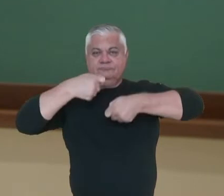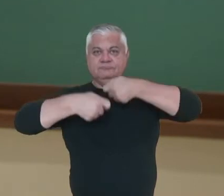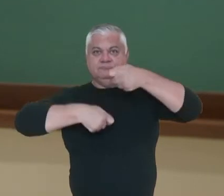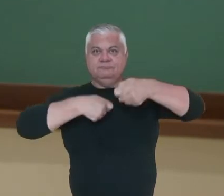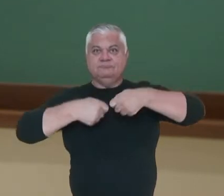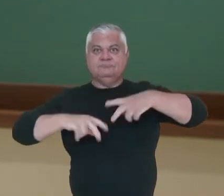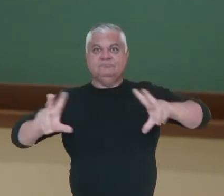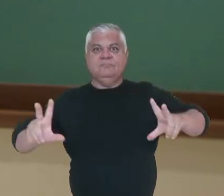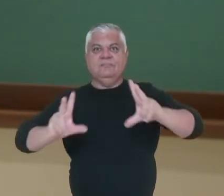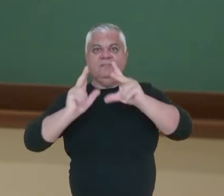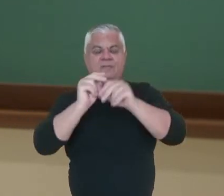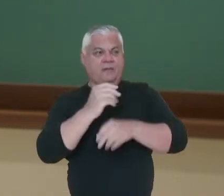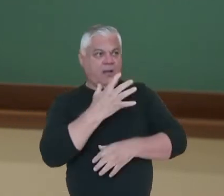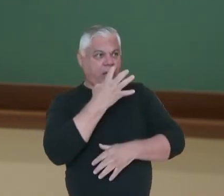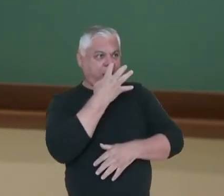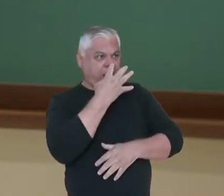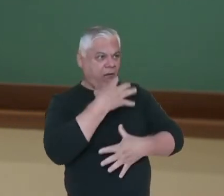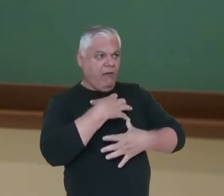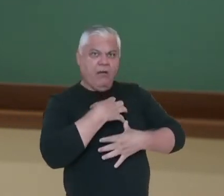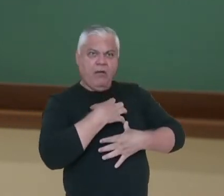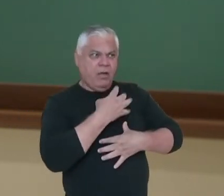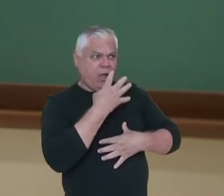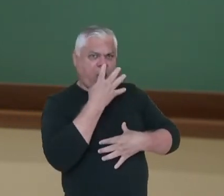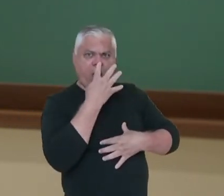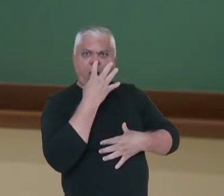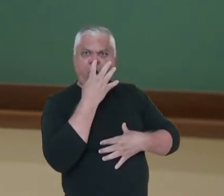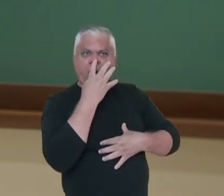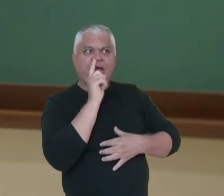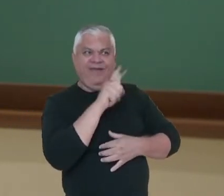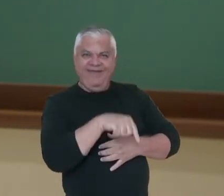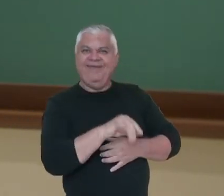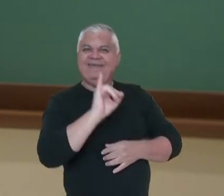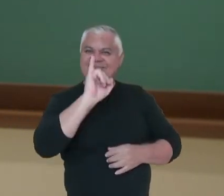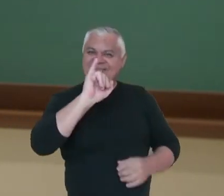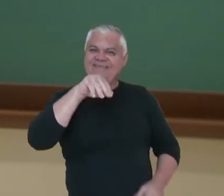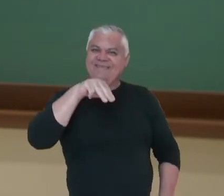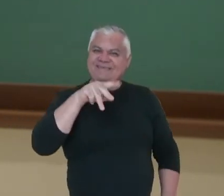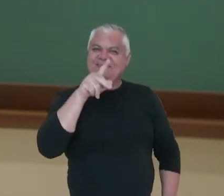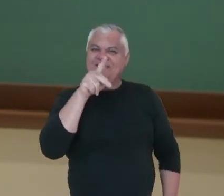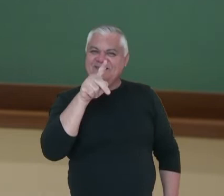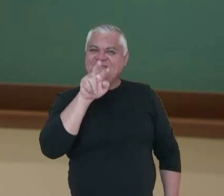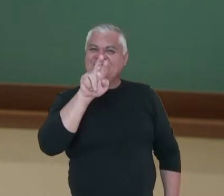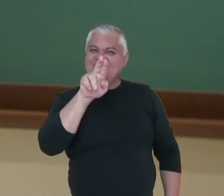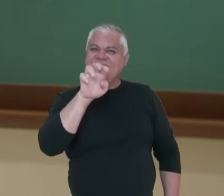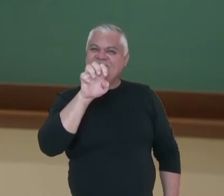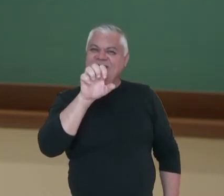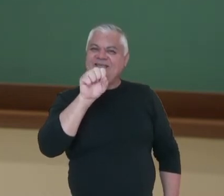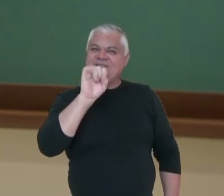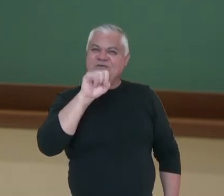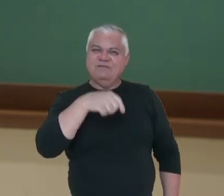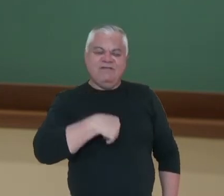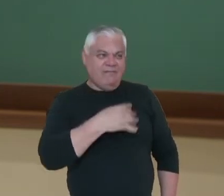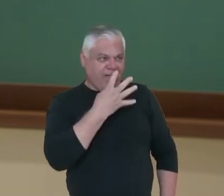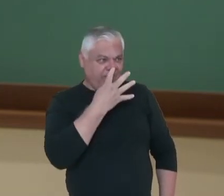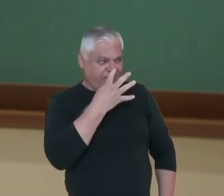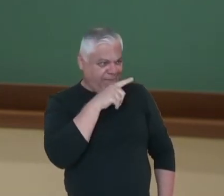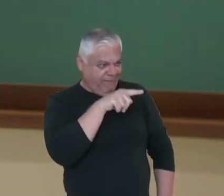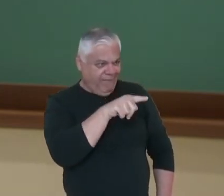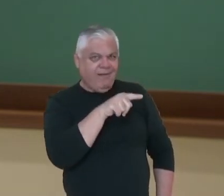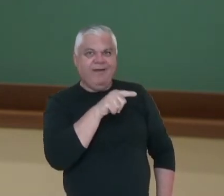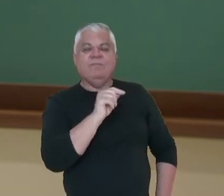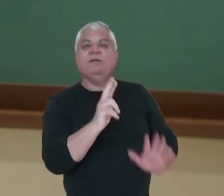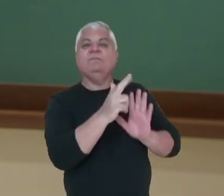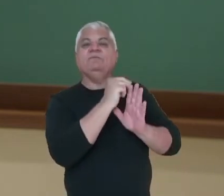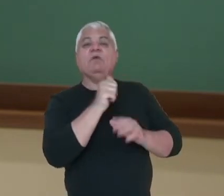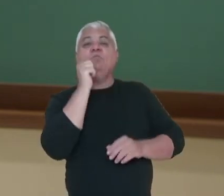um grande impacto. Então, isso foi considerado como o marco inicial do impressionismo. Foi o primeiro pintor que impressionou ou impactou o público. Em